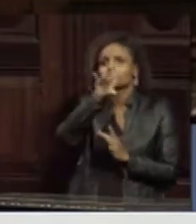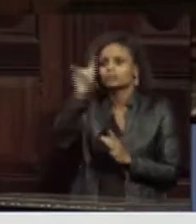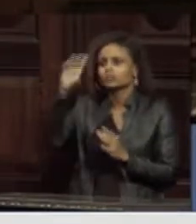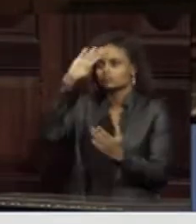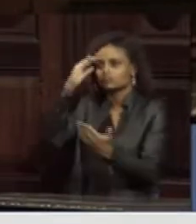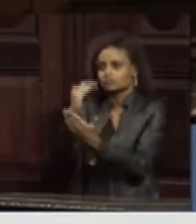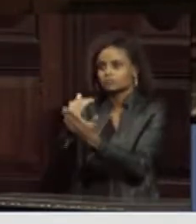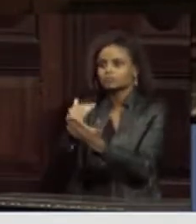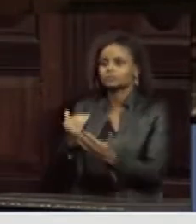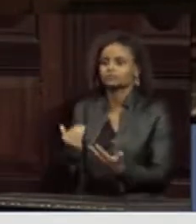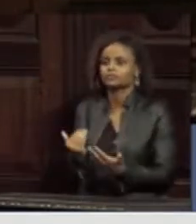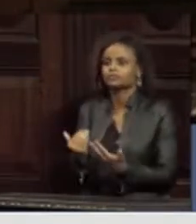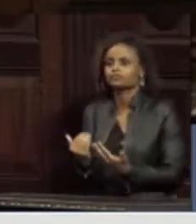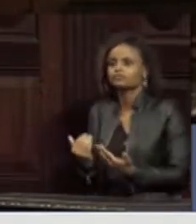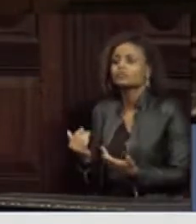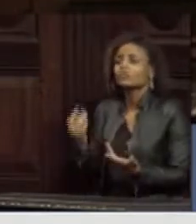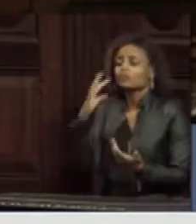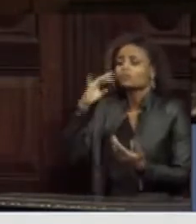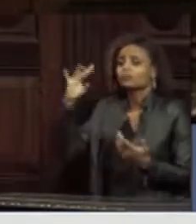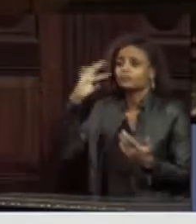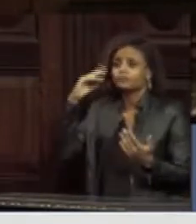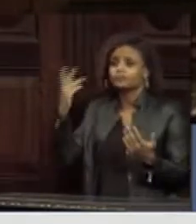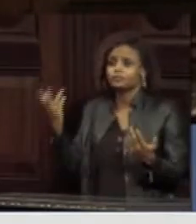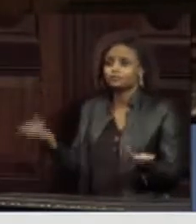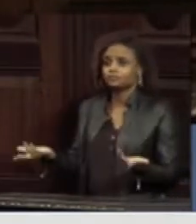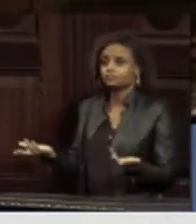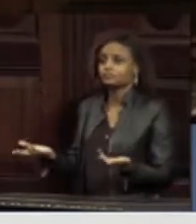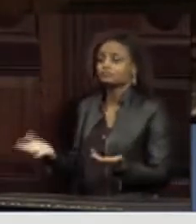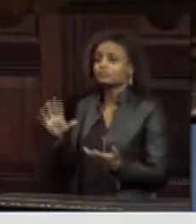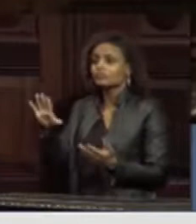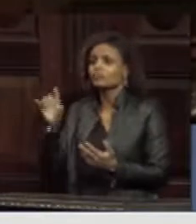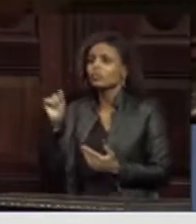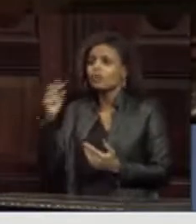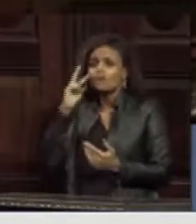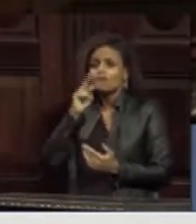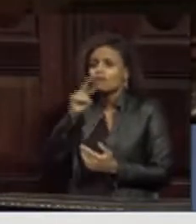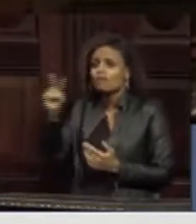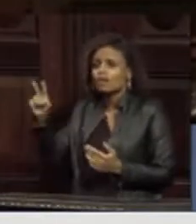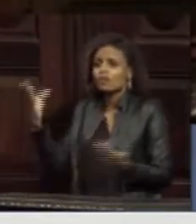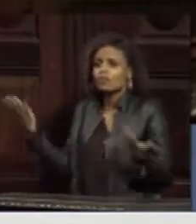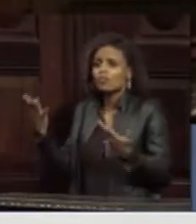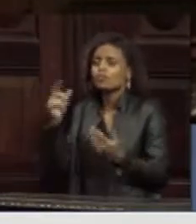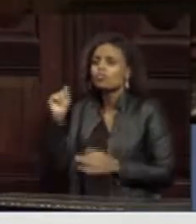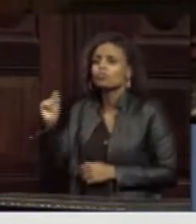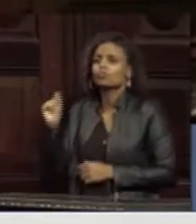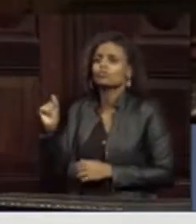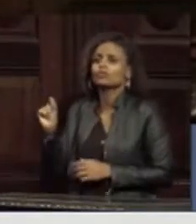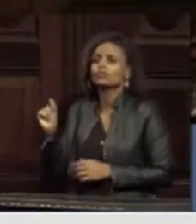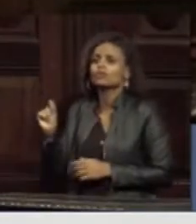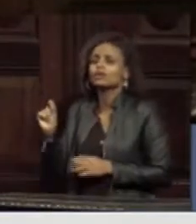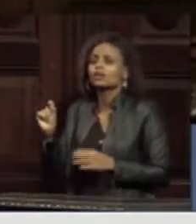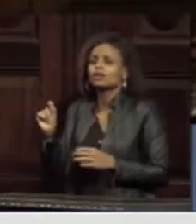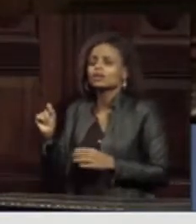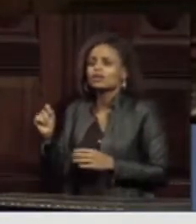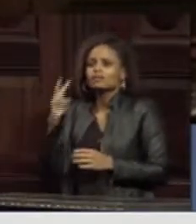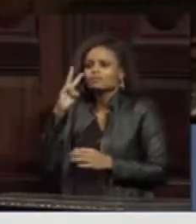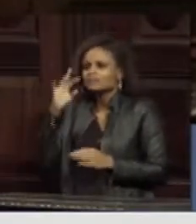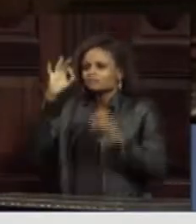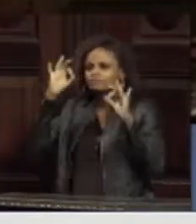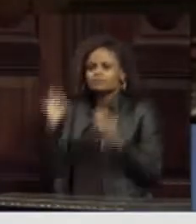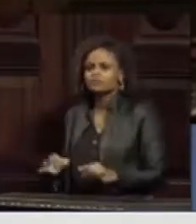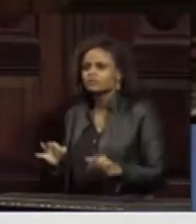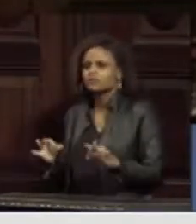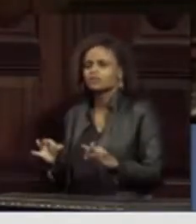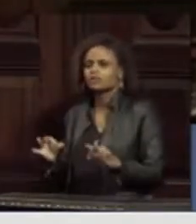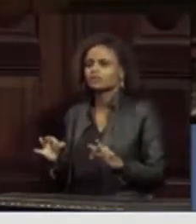imaginava-se. E o que se observa claramente, com toda a intensidade,